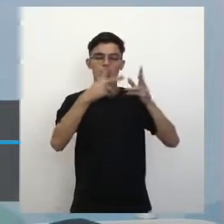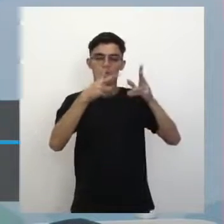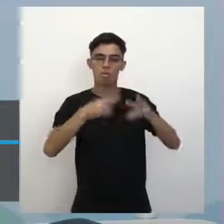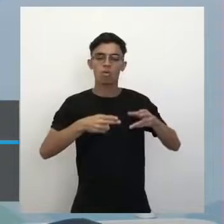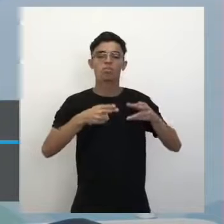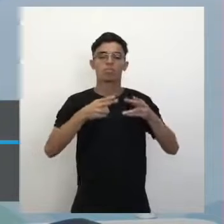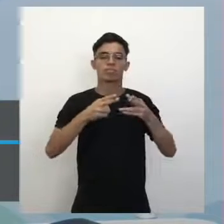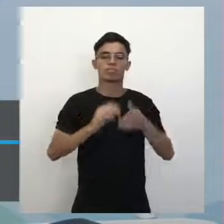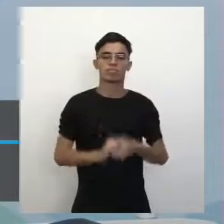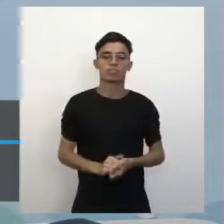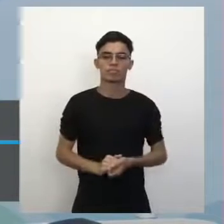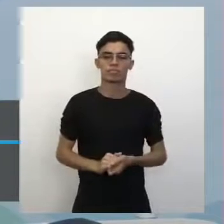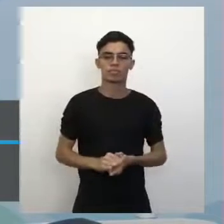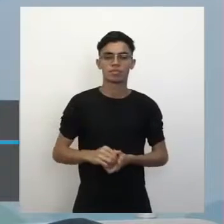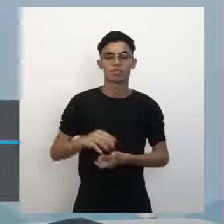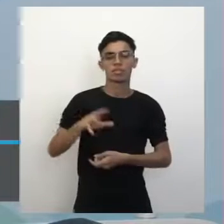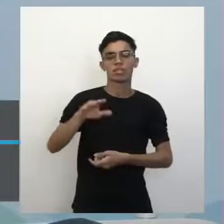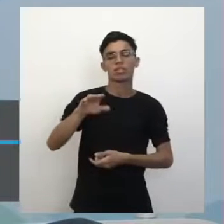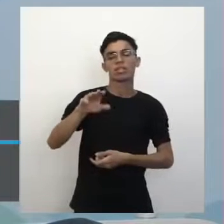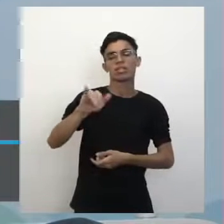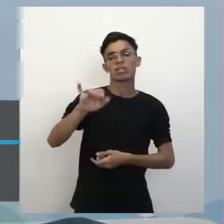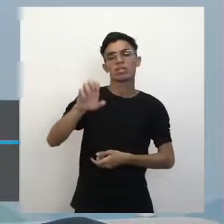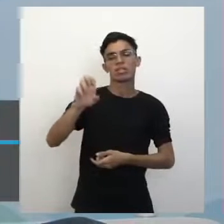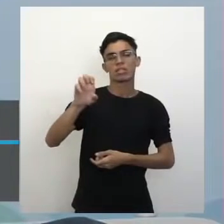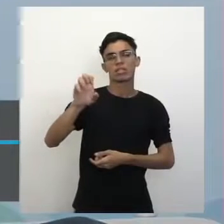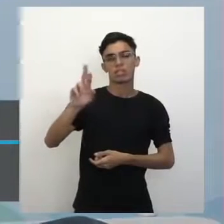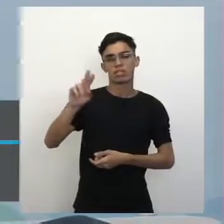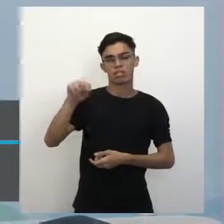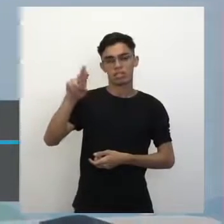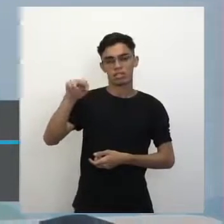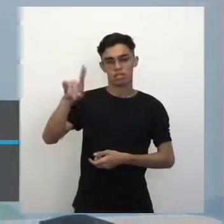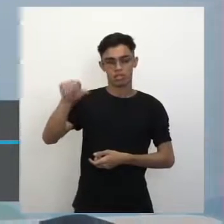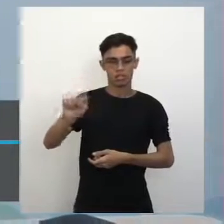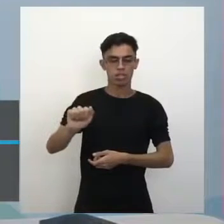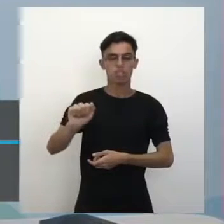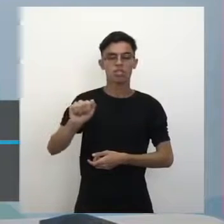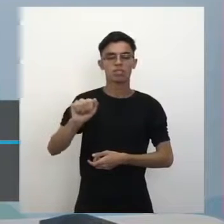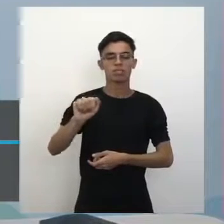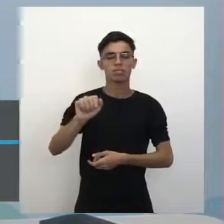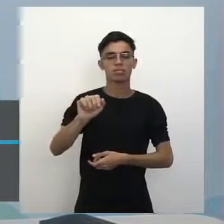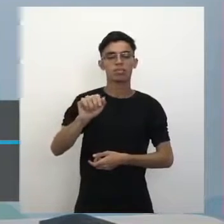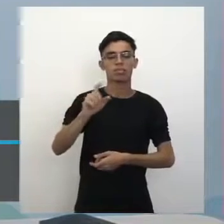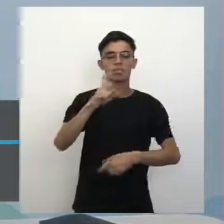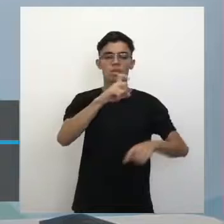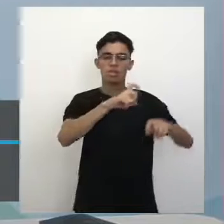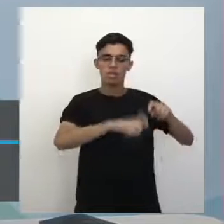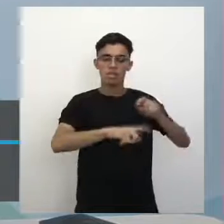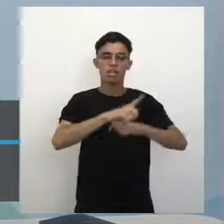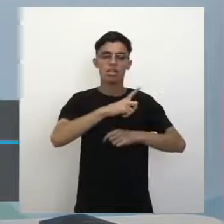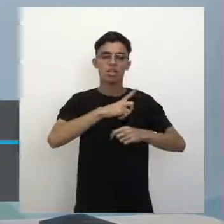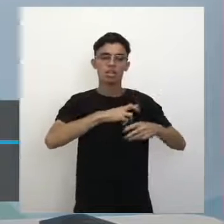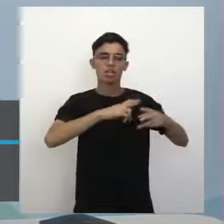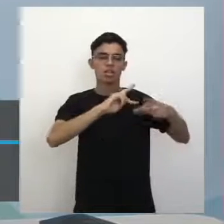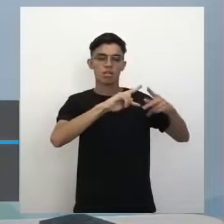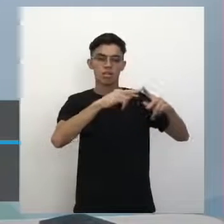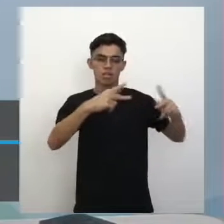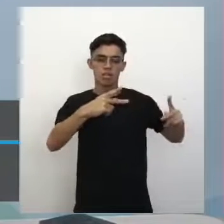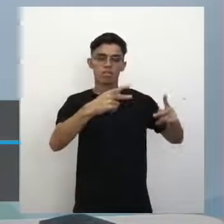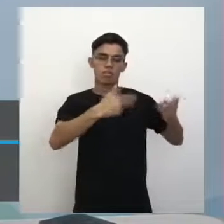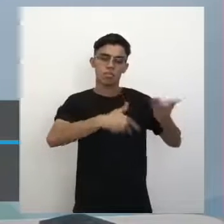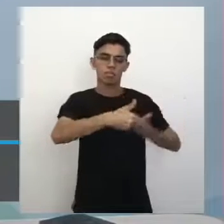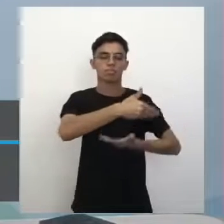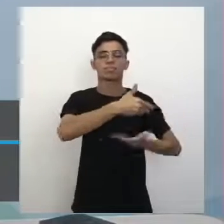aqui. Legal. Tem a Hernanda, é isso? Eu acho que é. Sexuada, troca de material genético. É isso